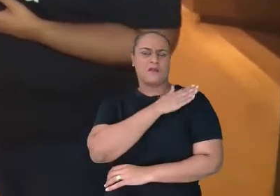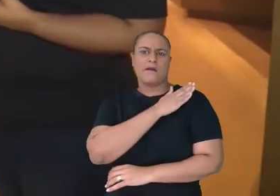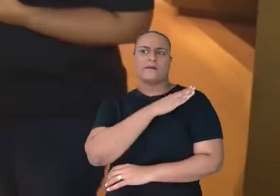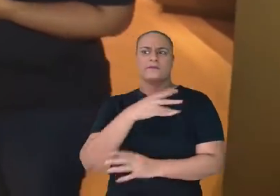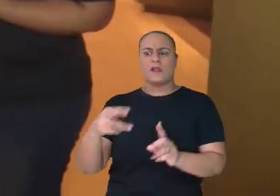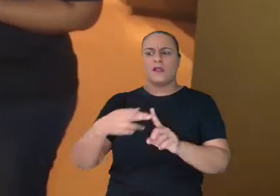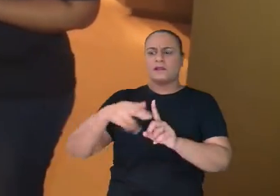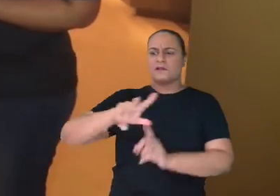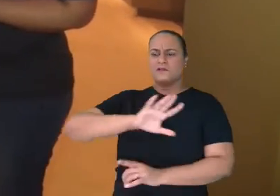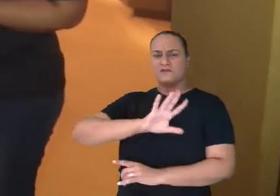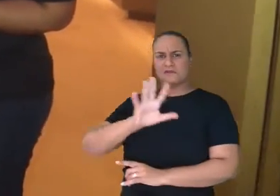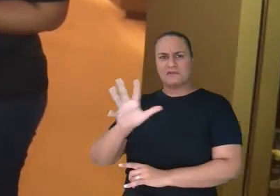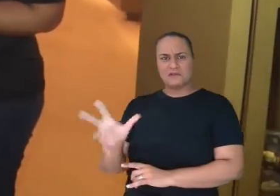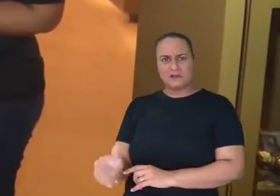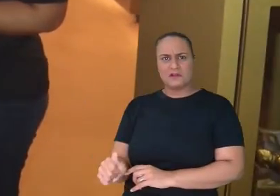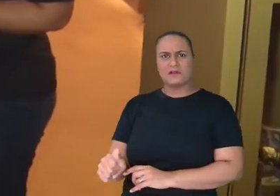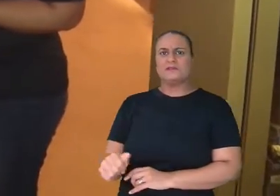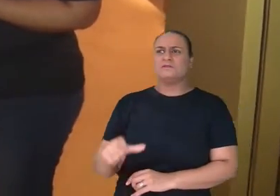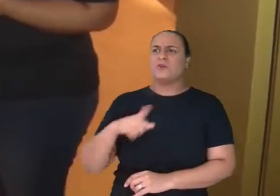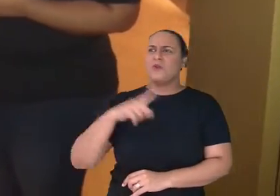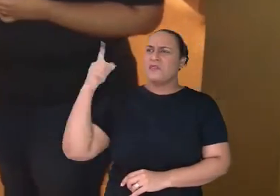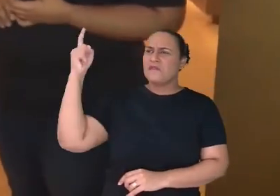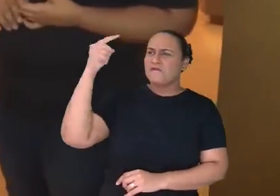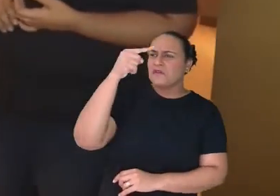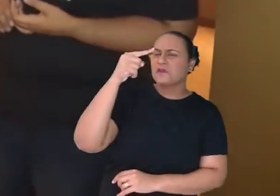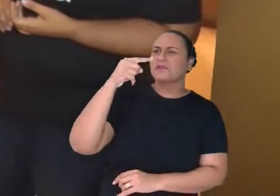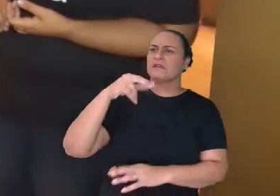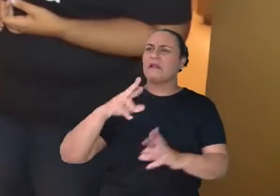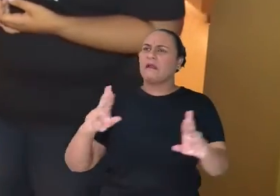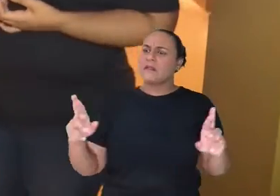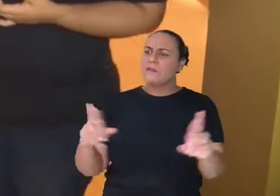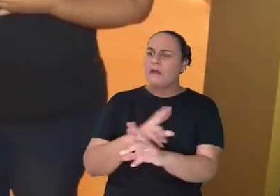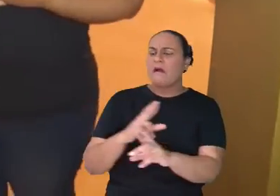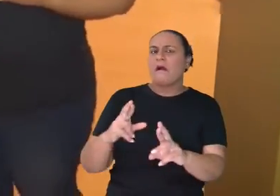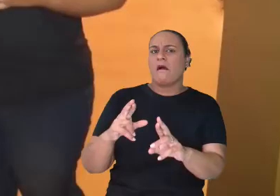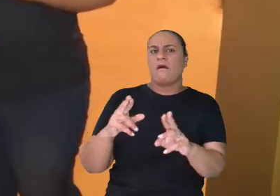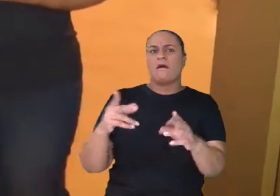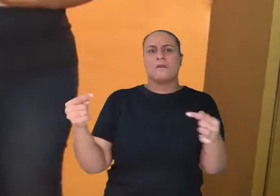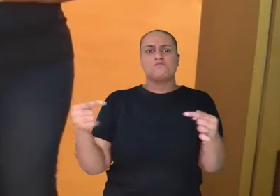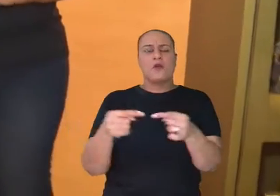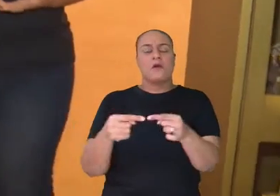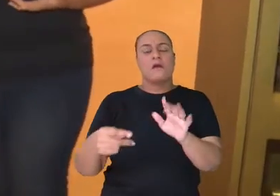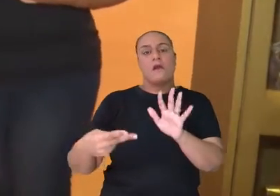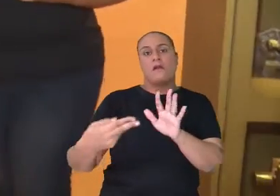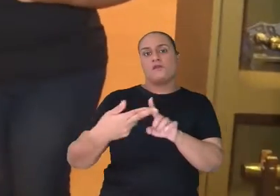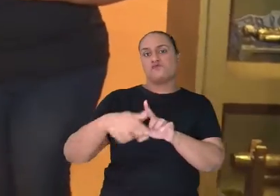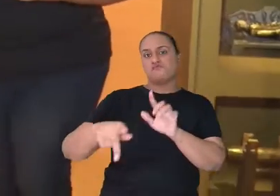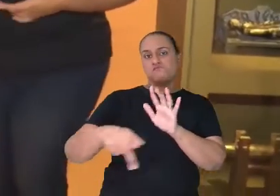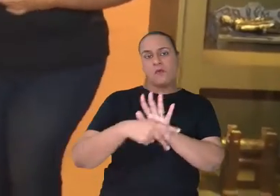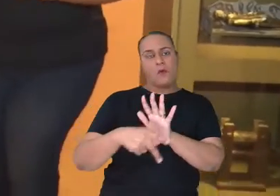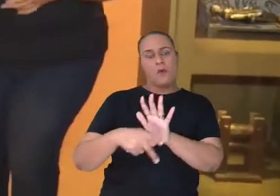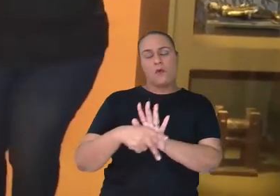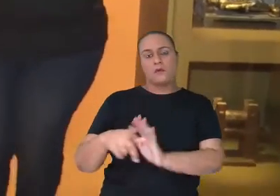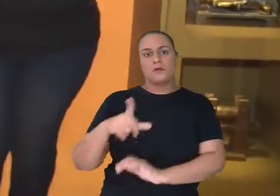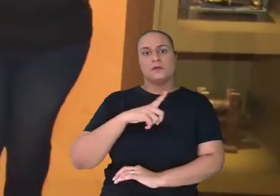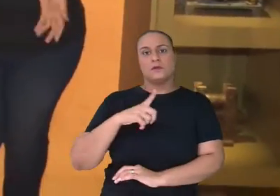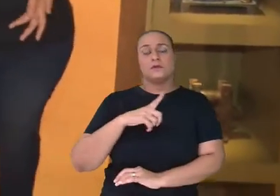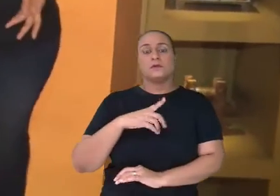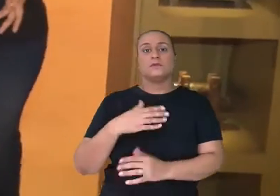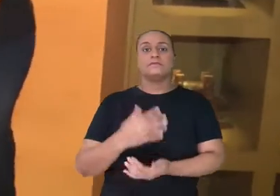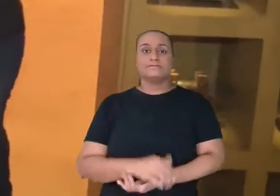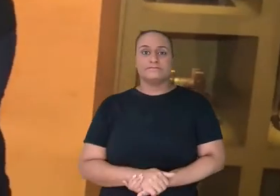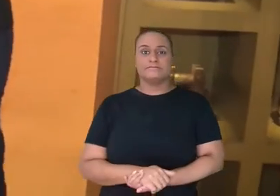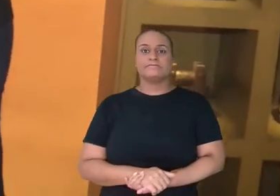mas havia, né, aquela dificuldade de lidar com a sua própria religião. Na verdade, assim, o culto aos orixás ele